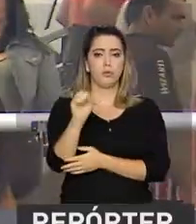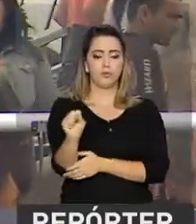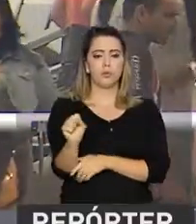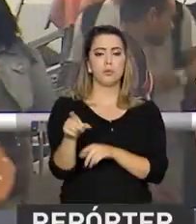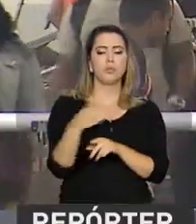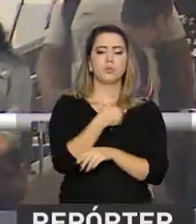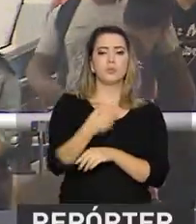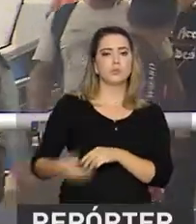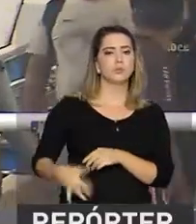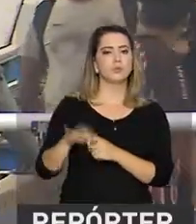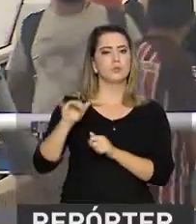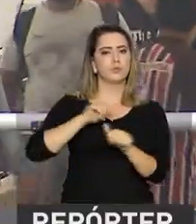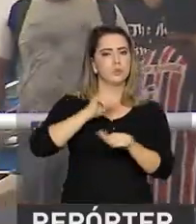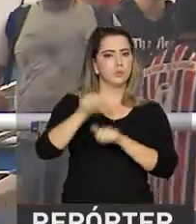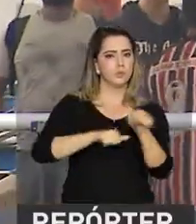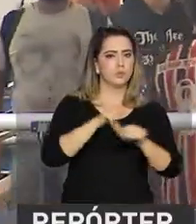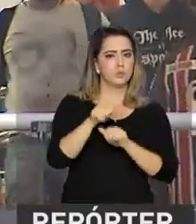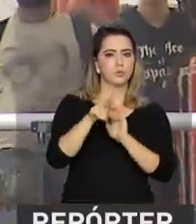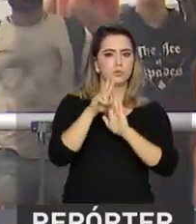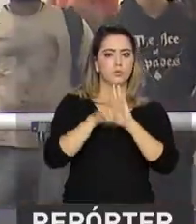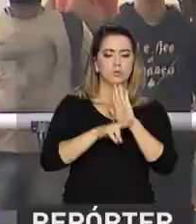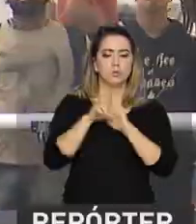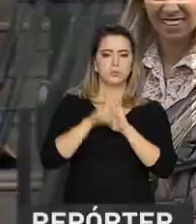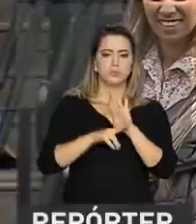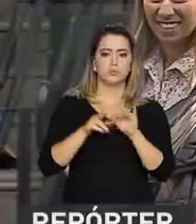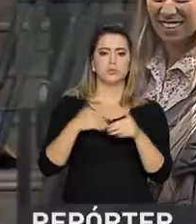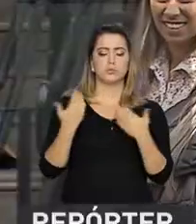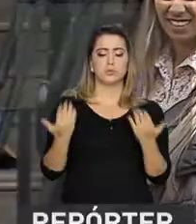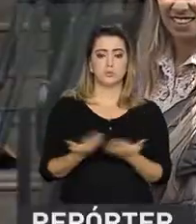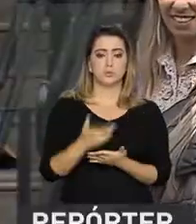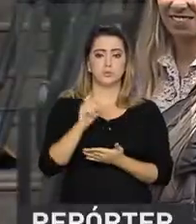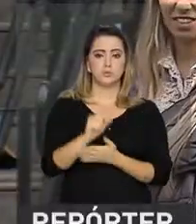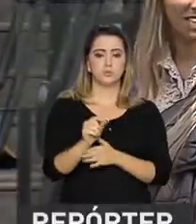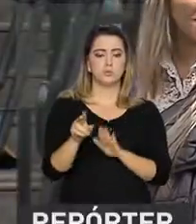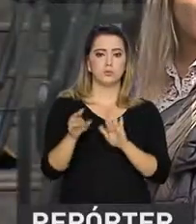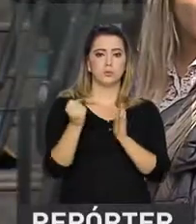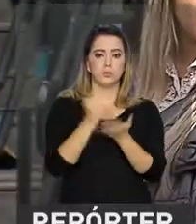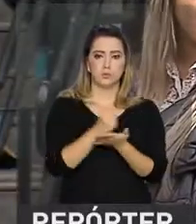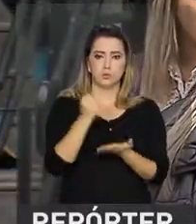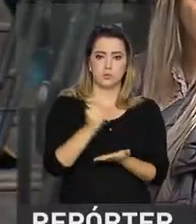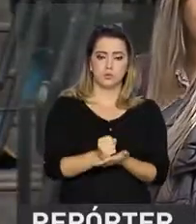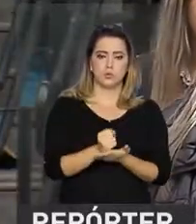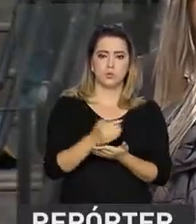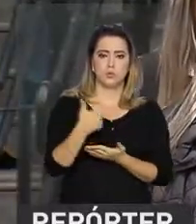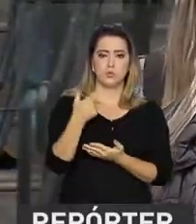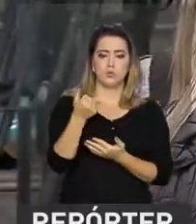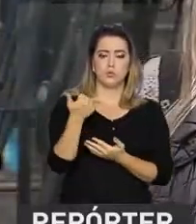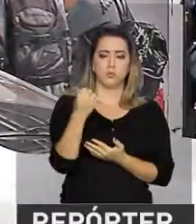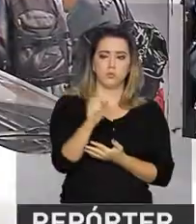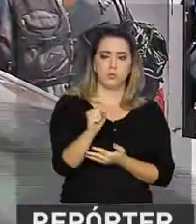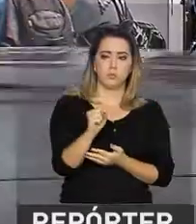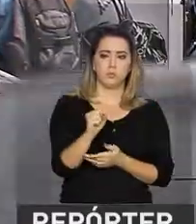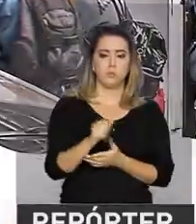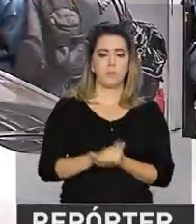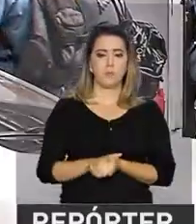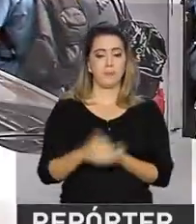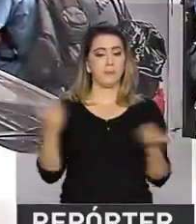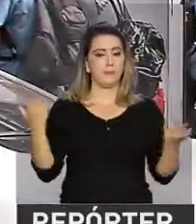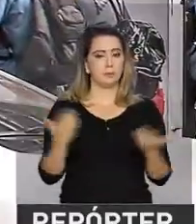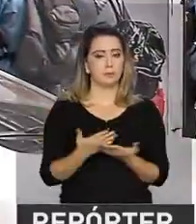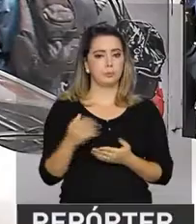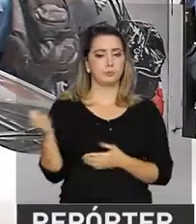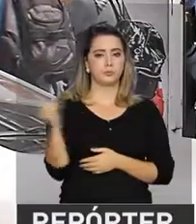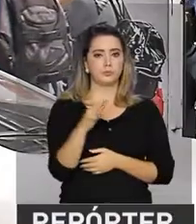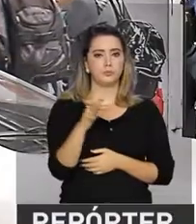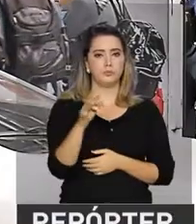alterou as regras do programa que passaram a valer para os contratos assinados a partir de 2018 agora o